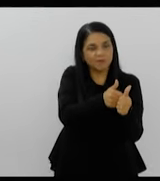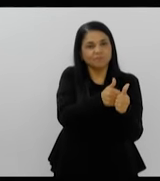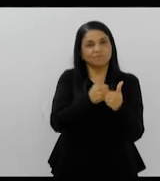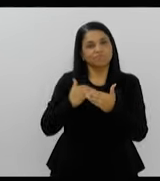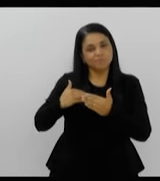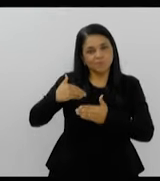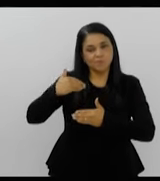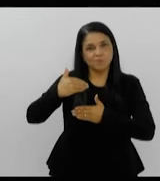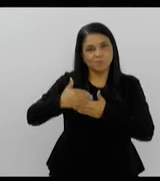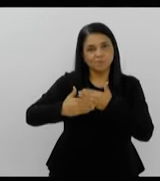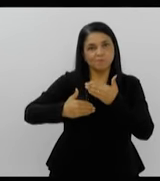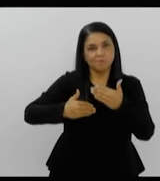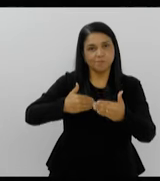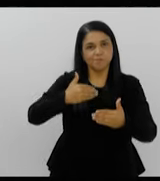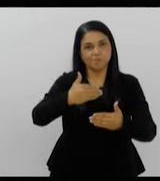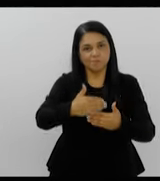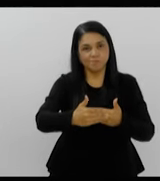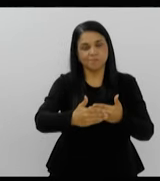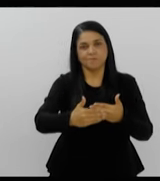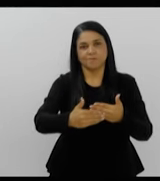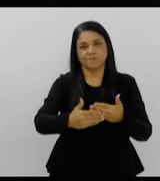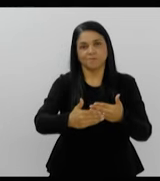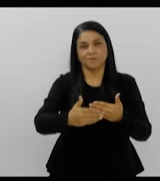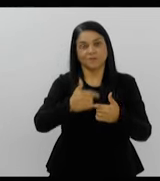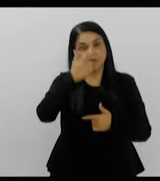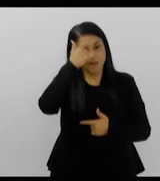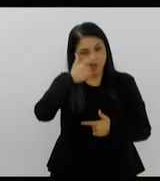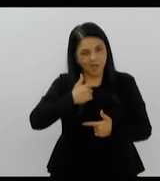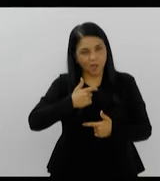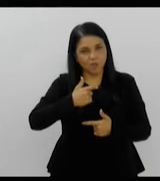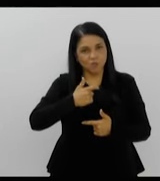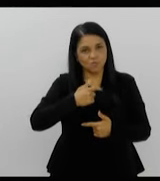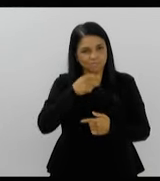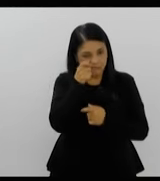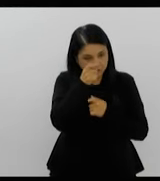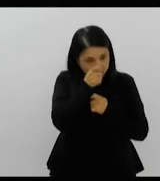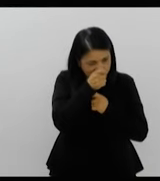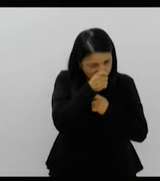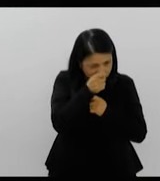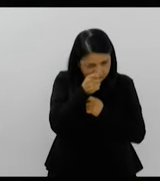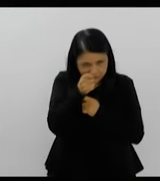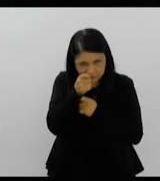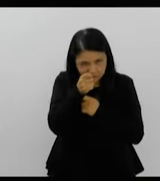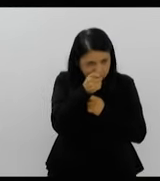processo. E eu estarei com lupa,